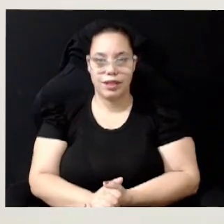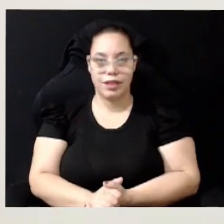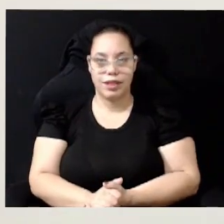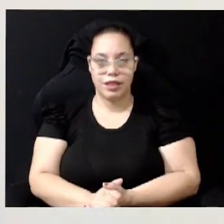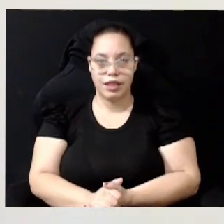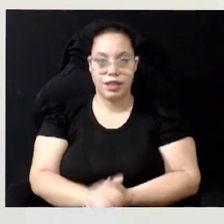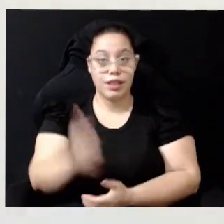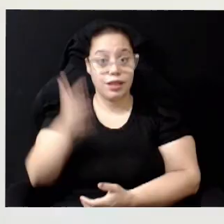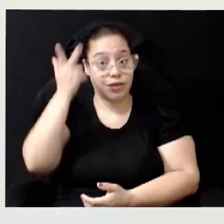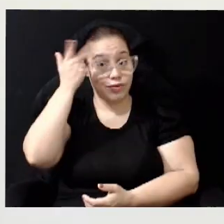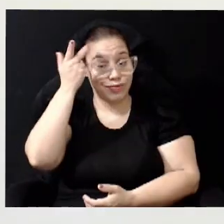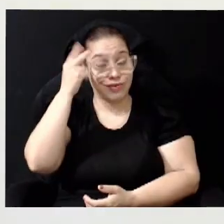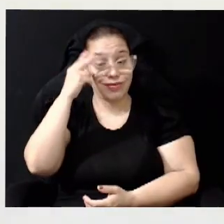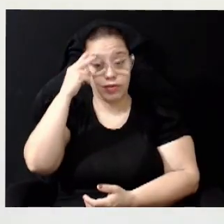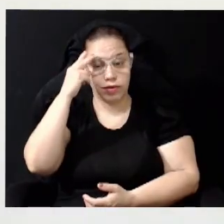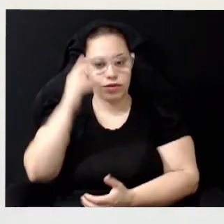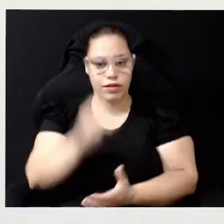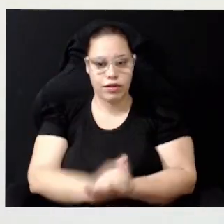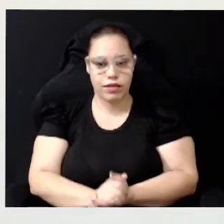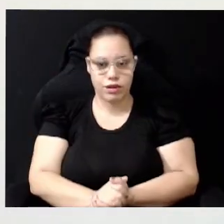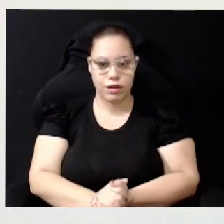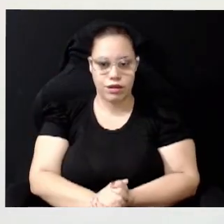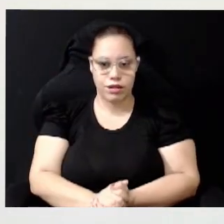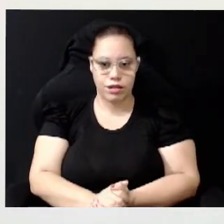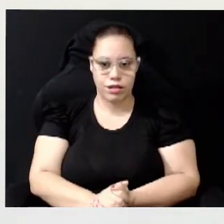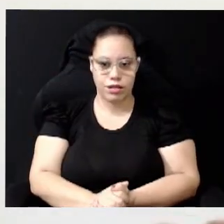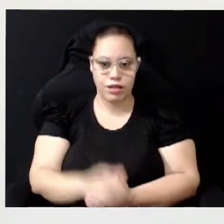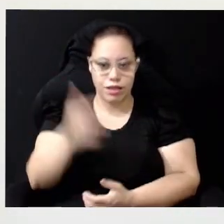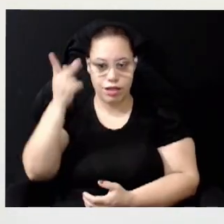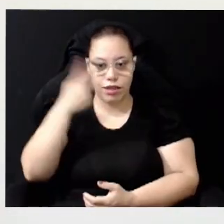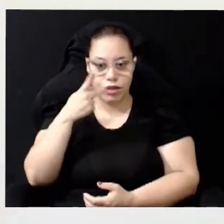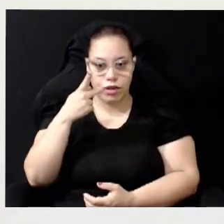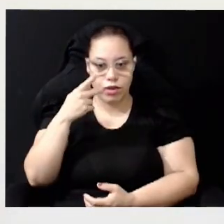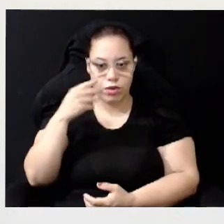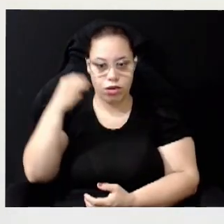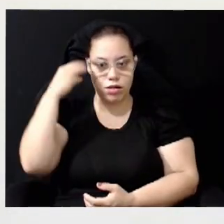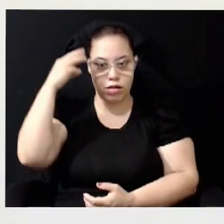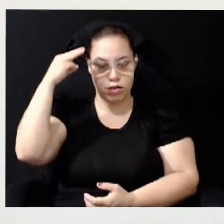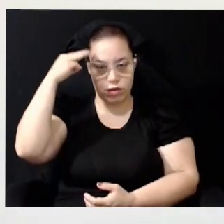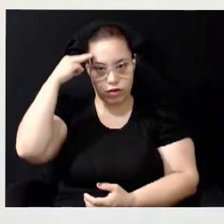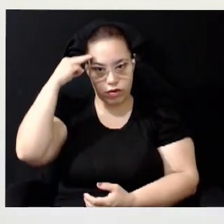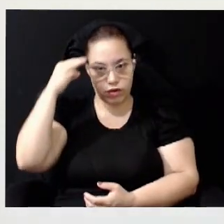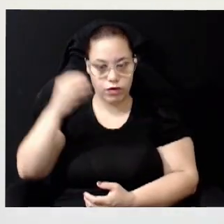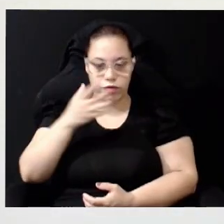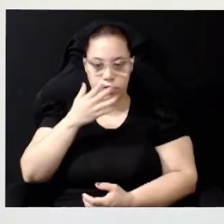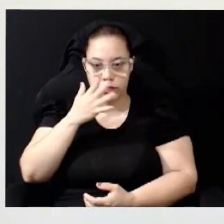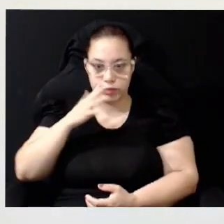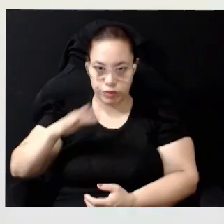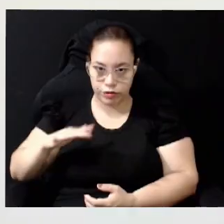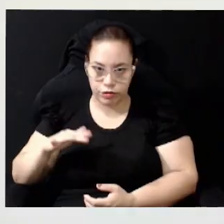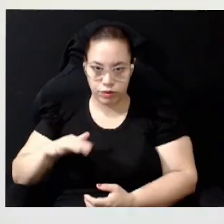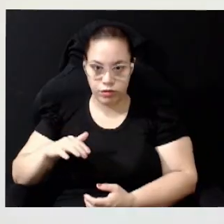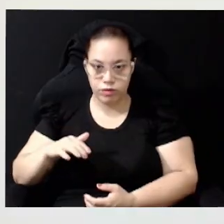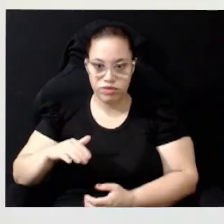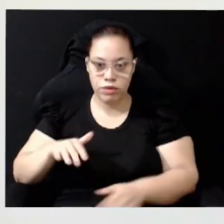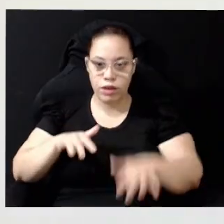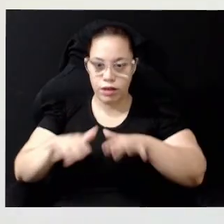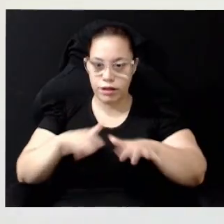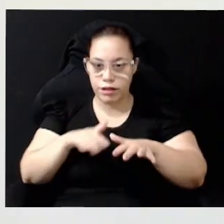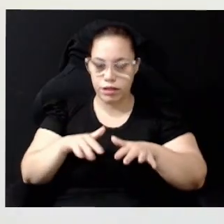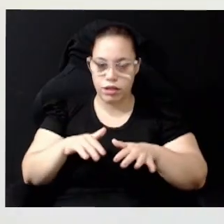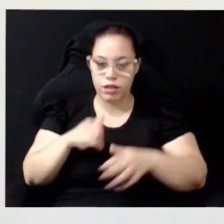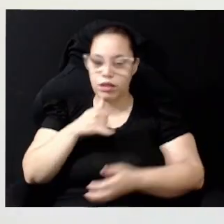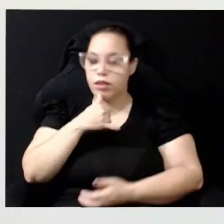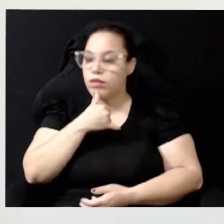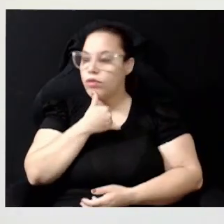É muito comum que aconteça, que é se envolver com as suas próprias emoções. Porque quando a criança está ali naquele momento de